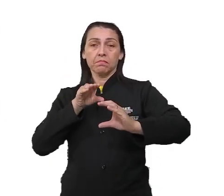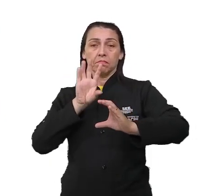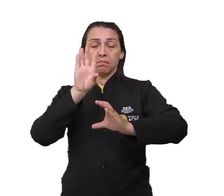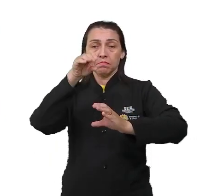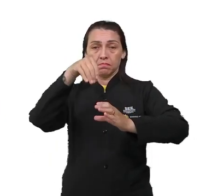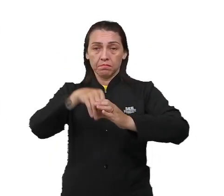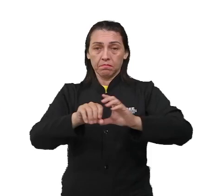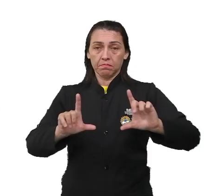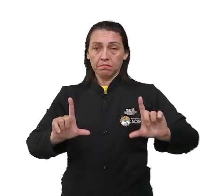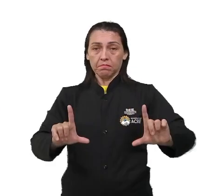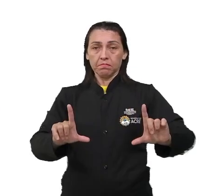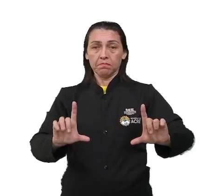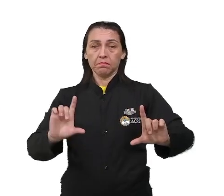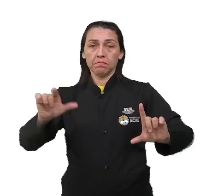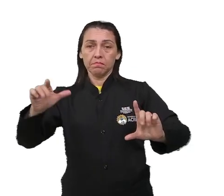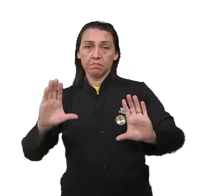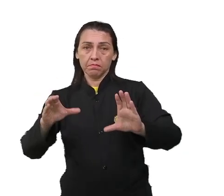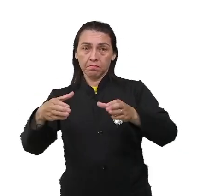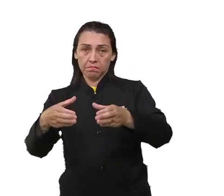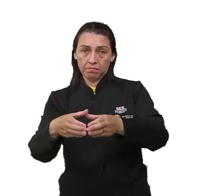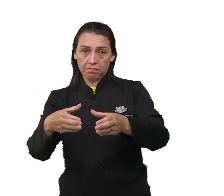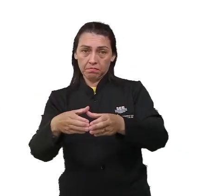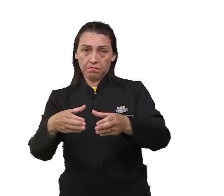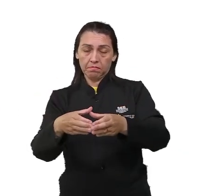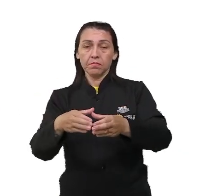baliza adversária, a ação que se